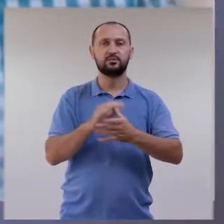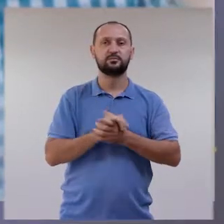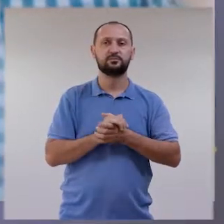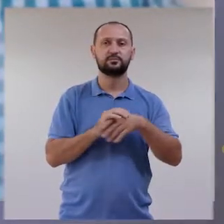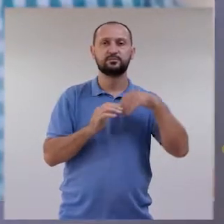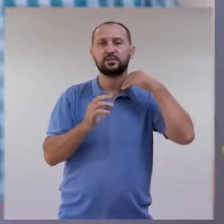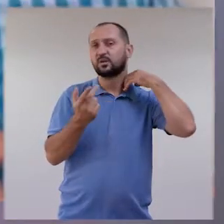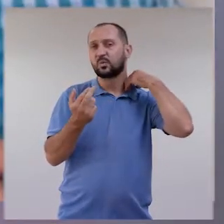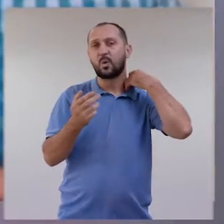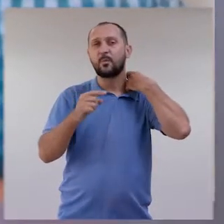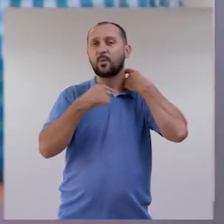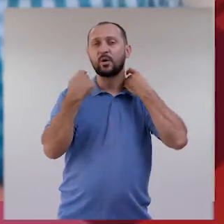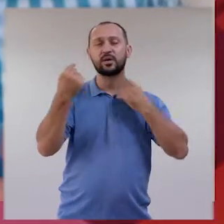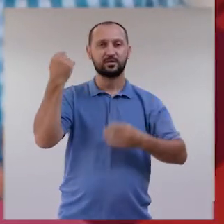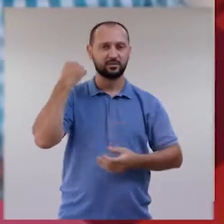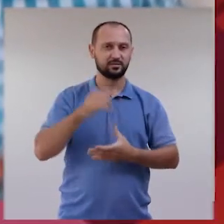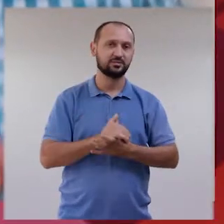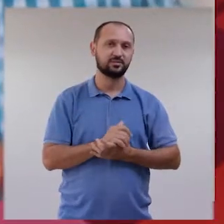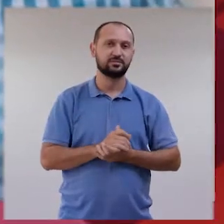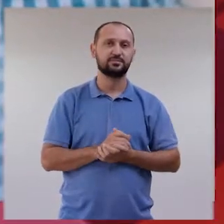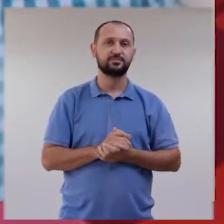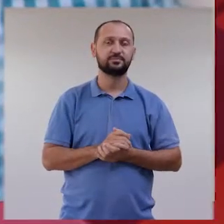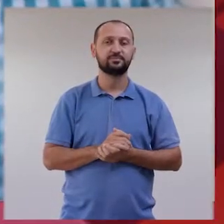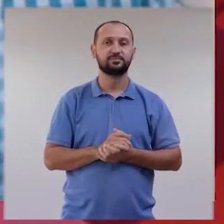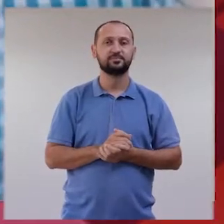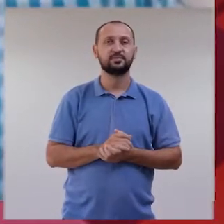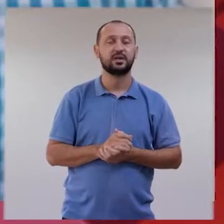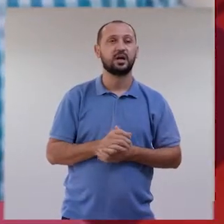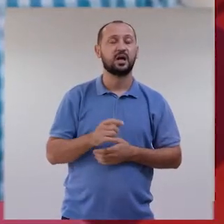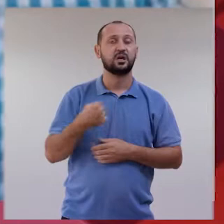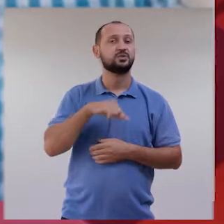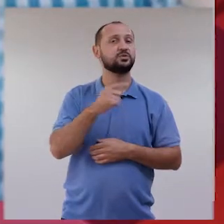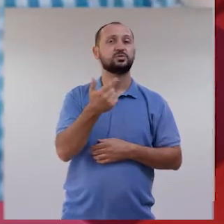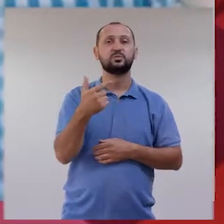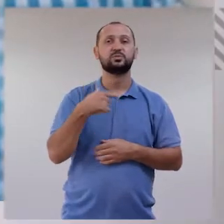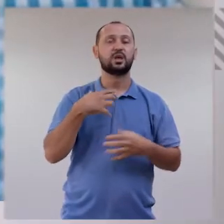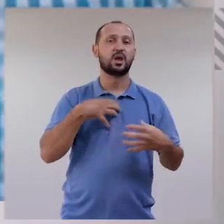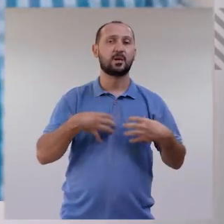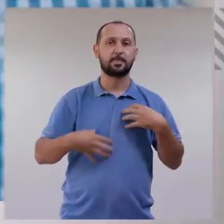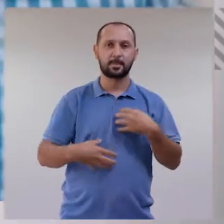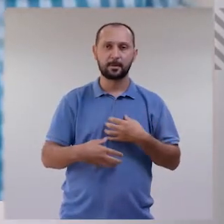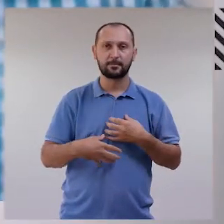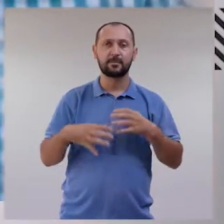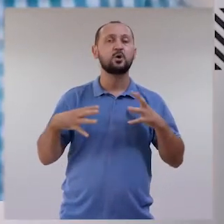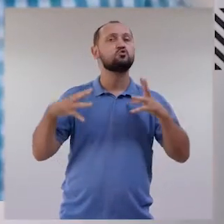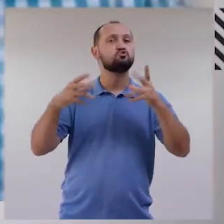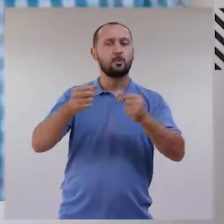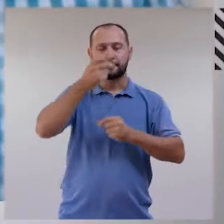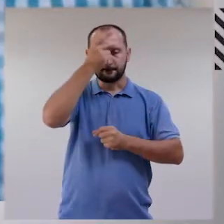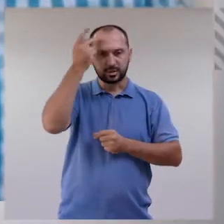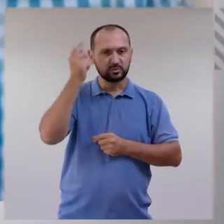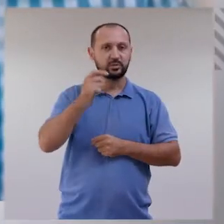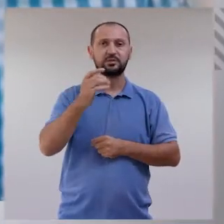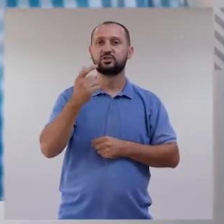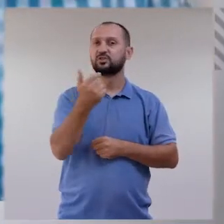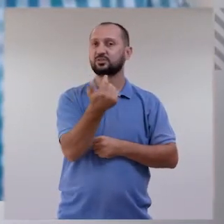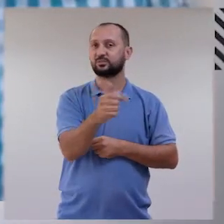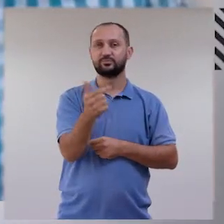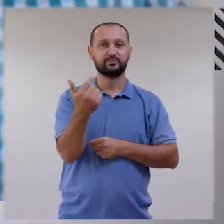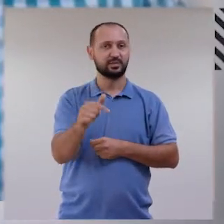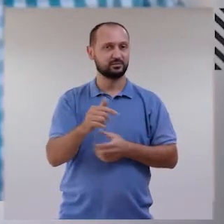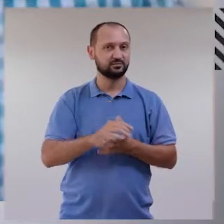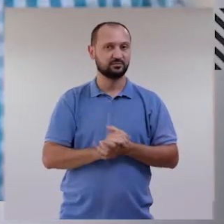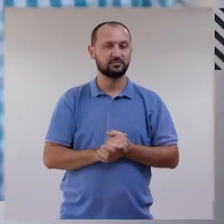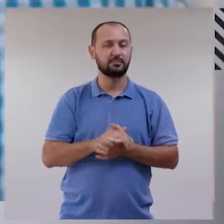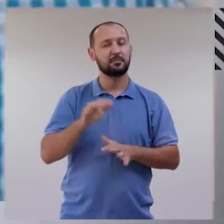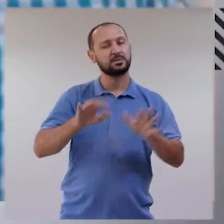fila, como já morriam anteriormente, né? Como eu falei, nós não temos órgão suficiente para todas as pessoas que estão na